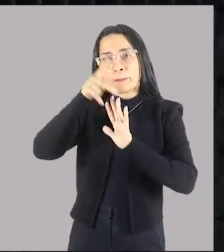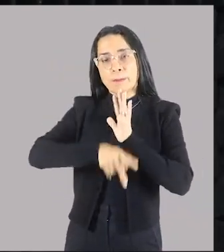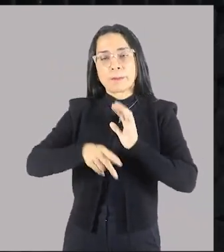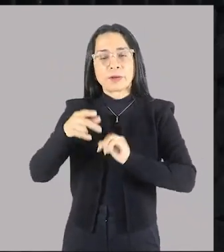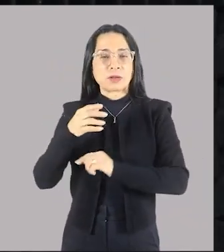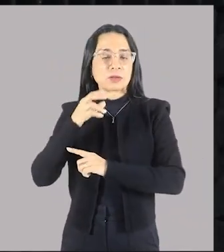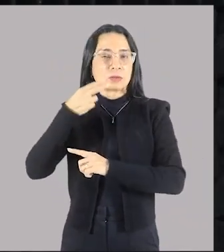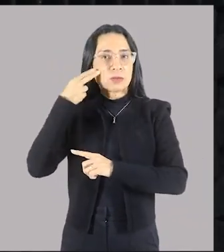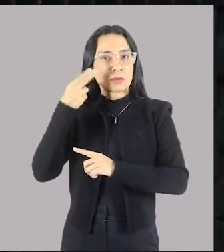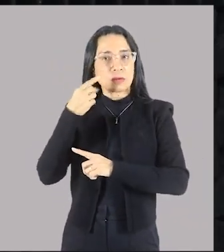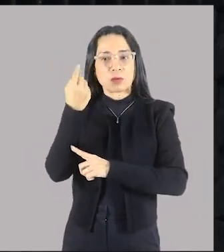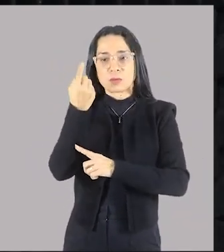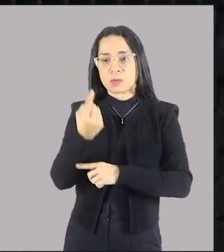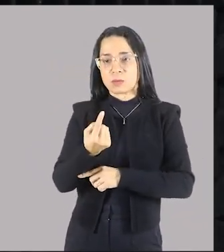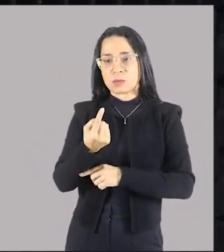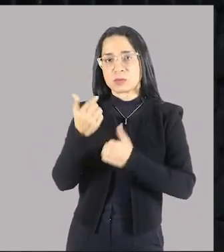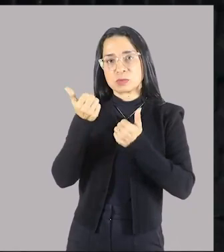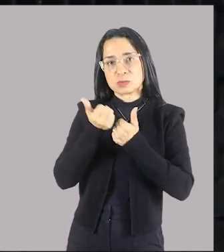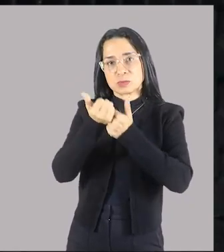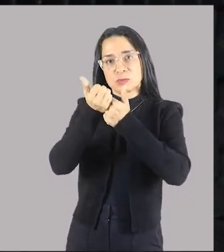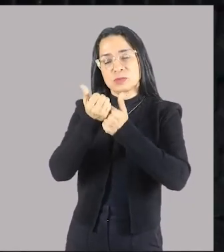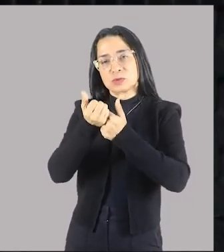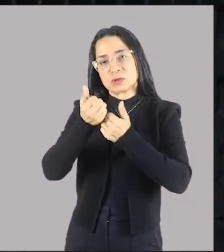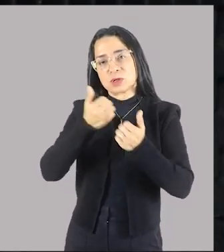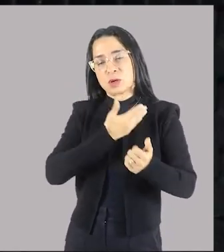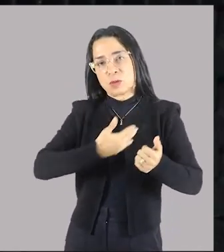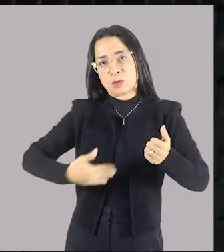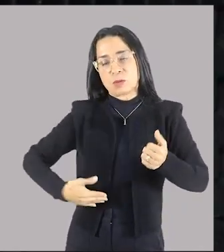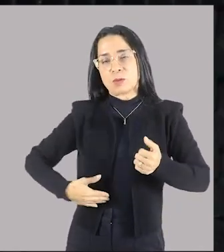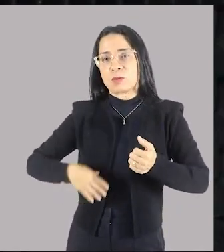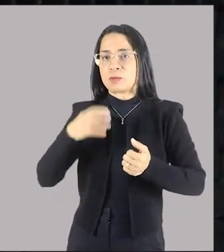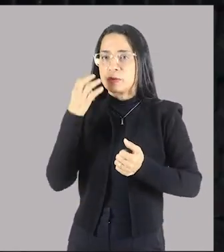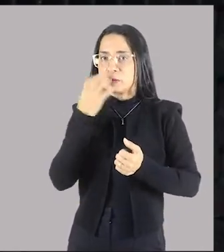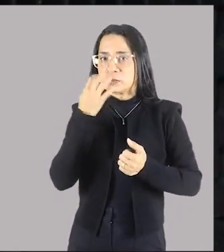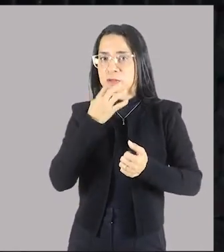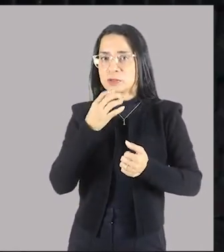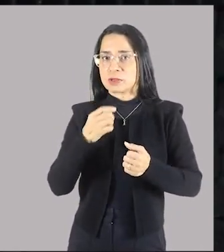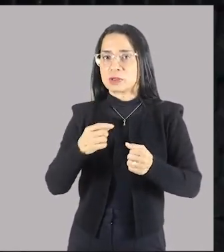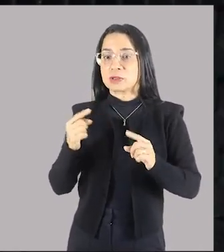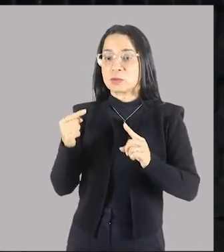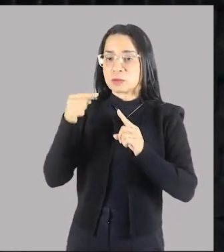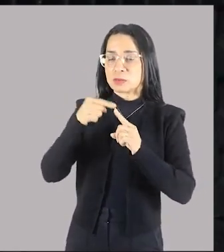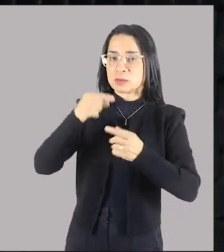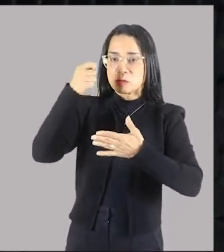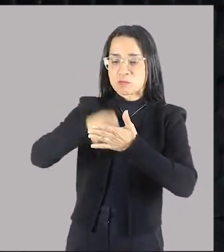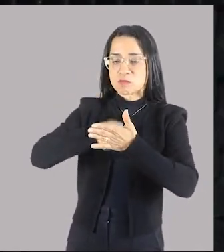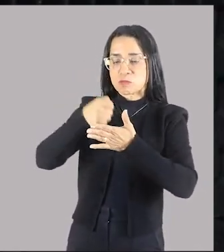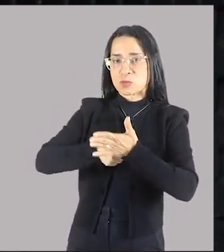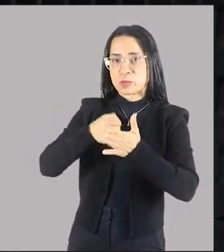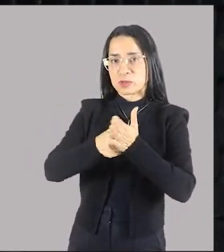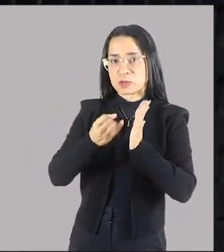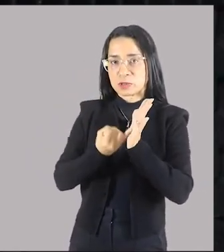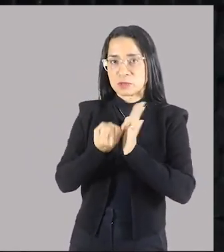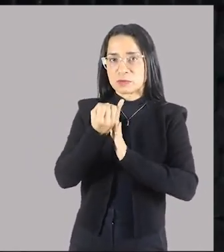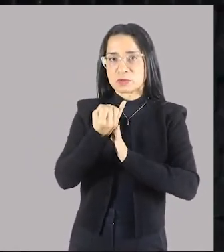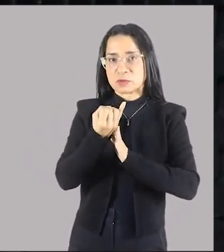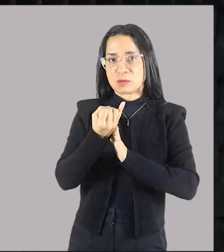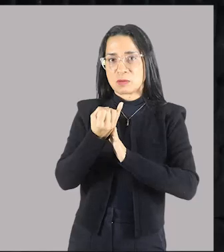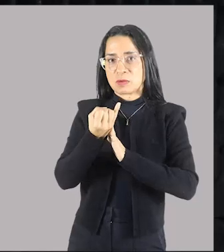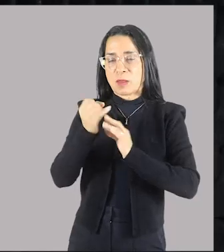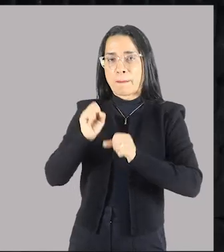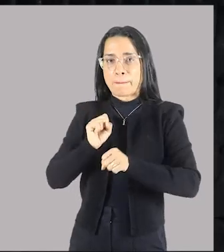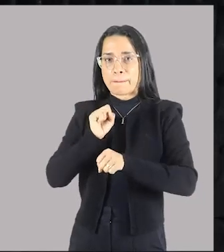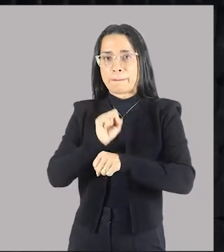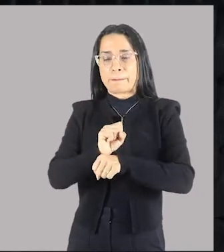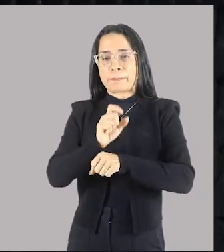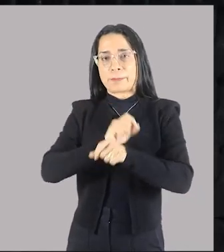1, que vem com o propósito de combater o quê? A inflação, por meio do congelamento também dos preços.